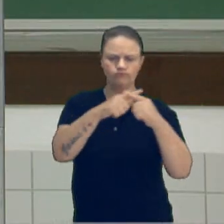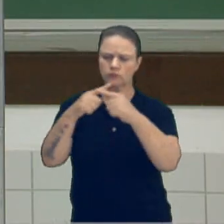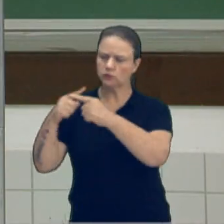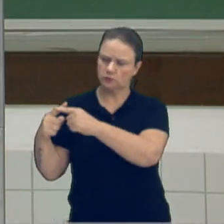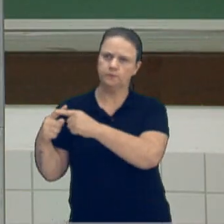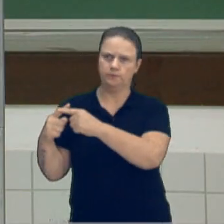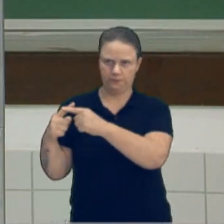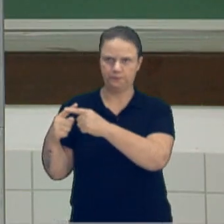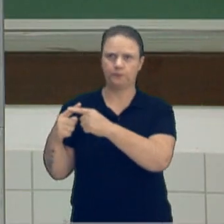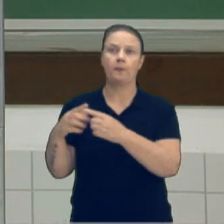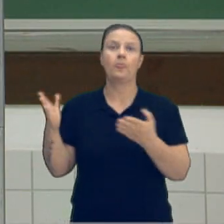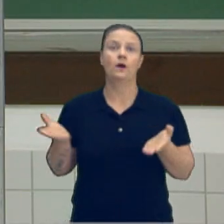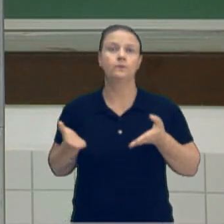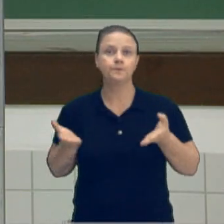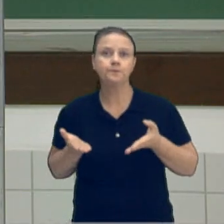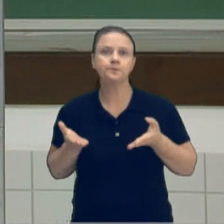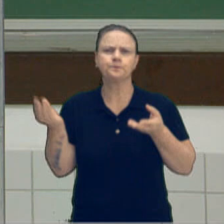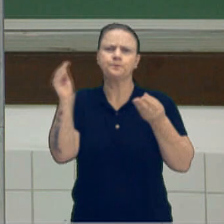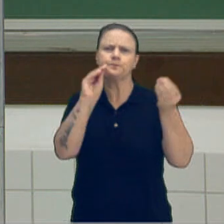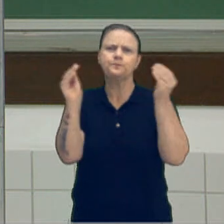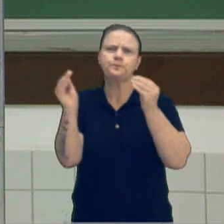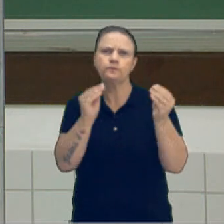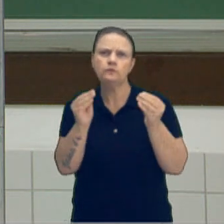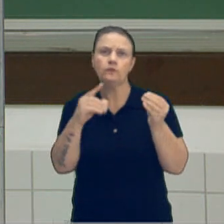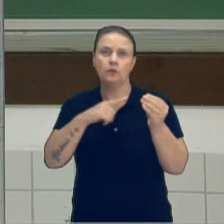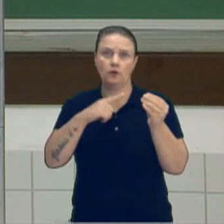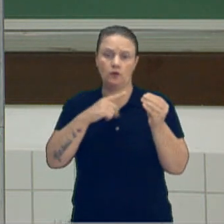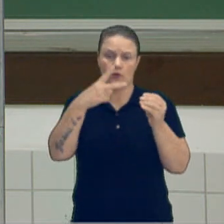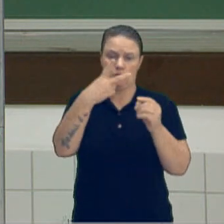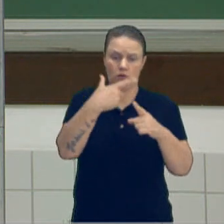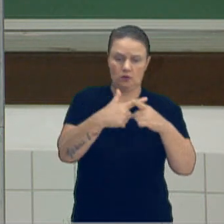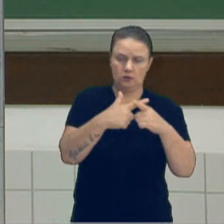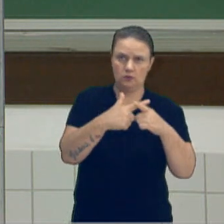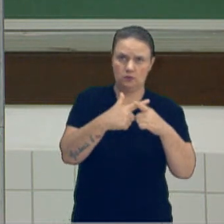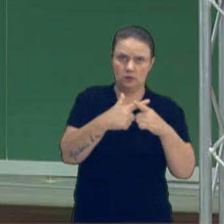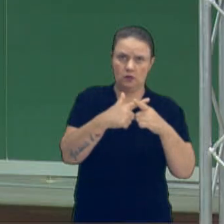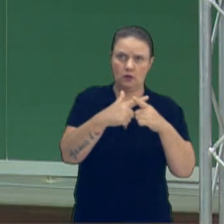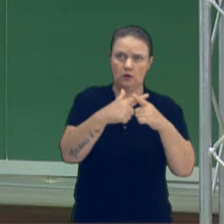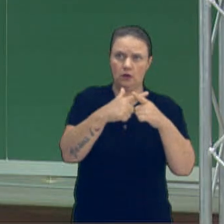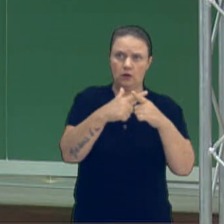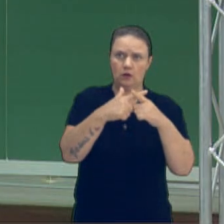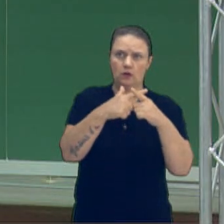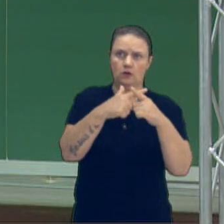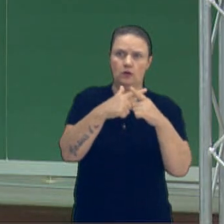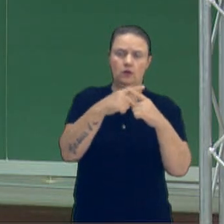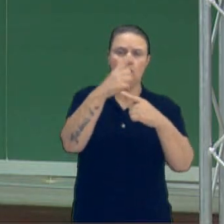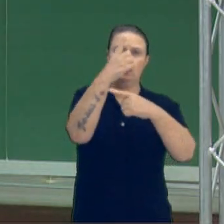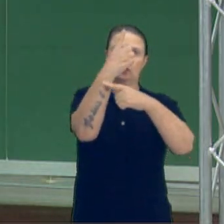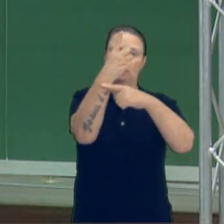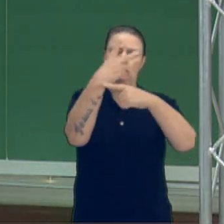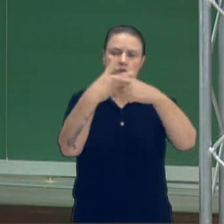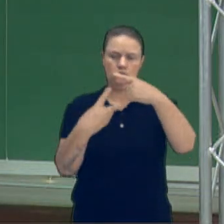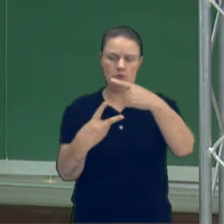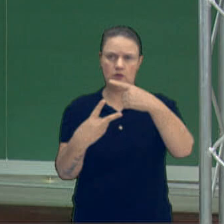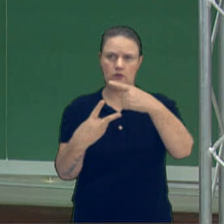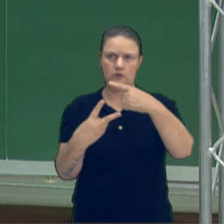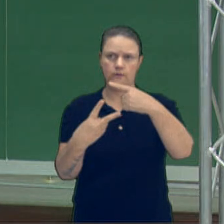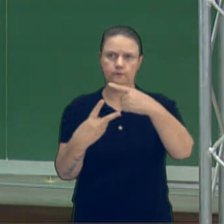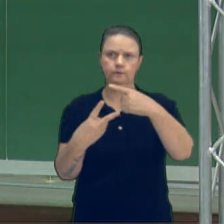raciocínio aqui. Eu tenho 2 vezes meia circunferência, que dá vezes o comprimento, que é 2πr,